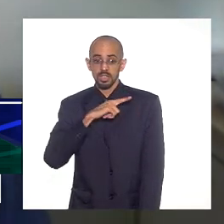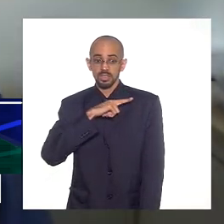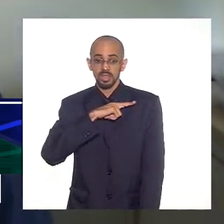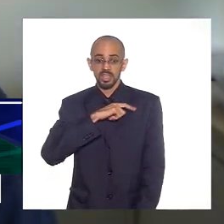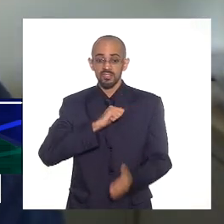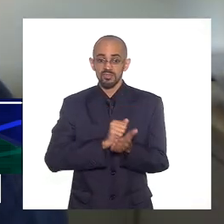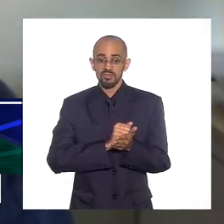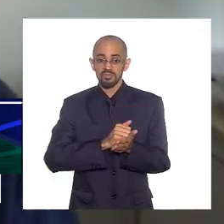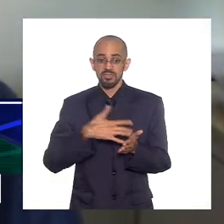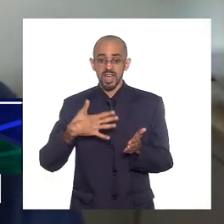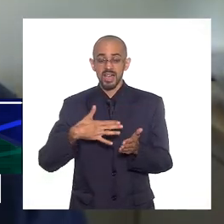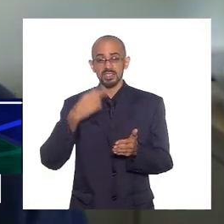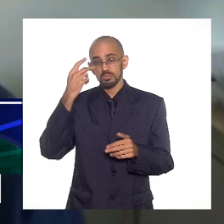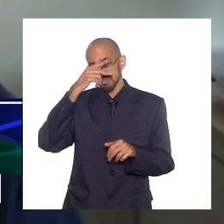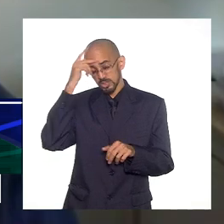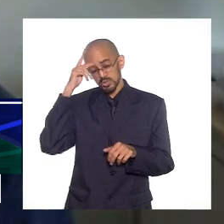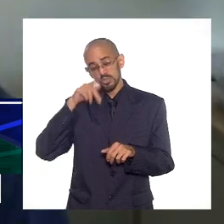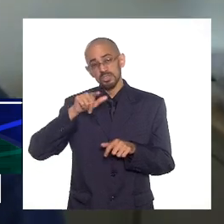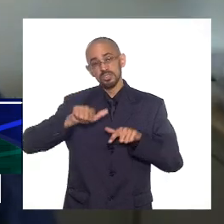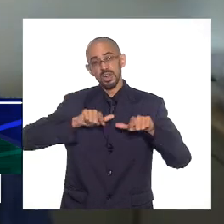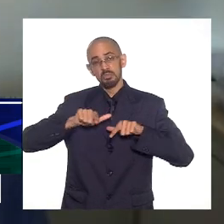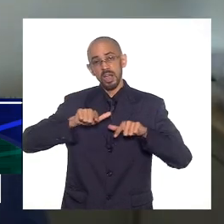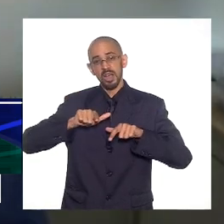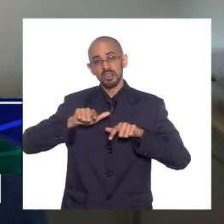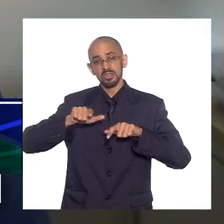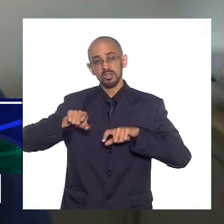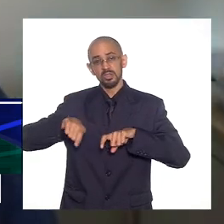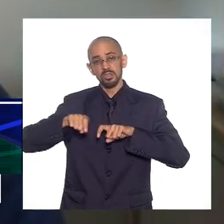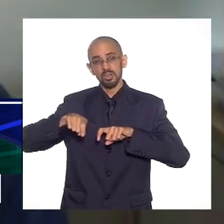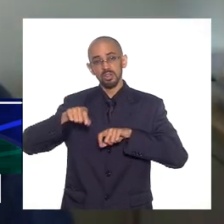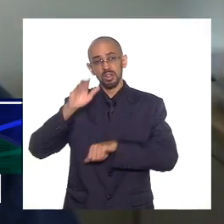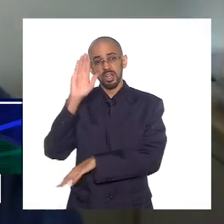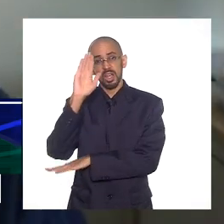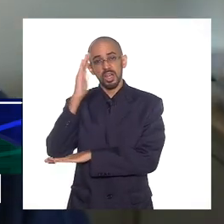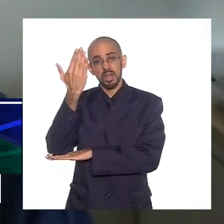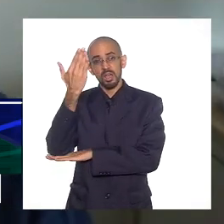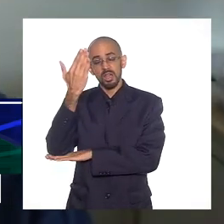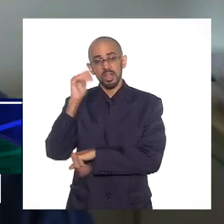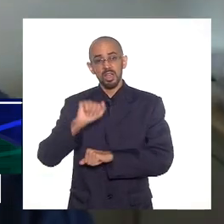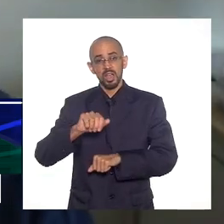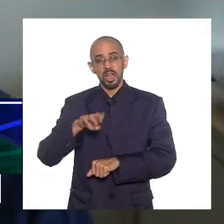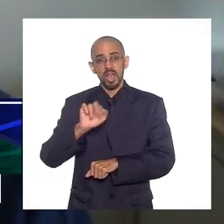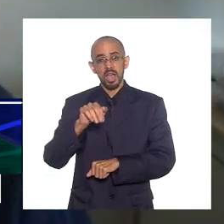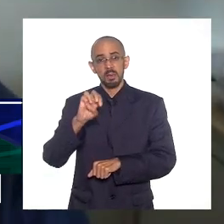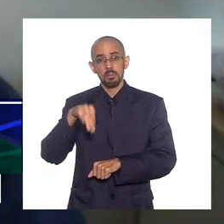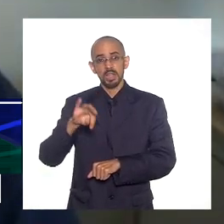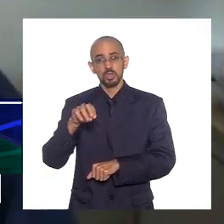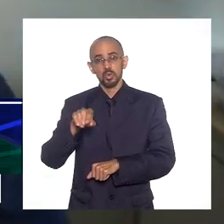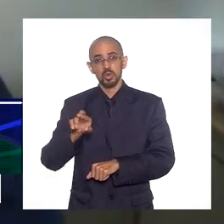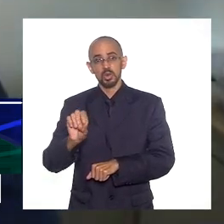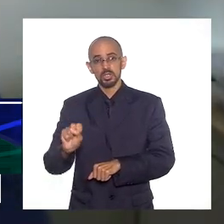de carpinteiros, de armadores,